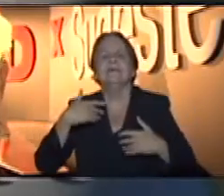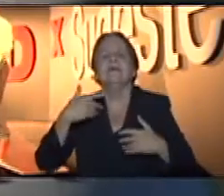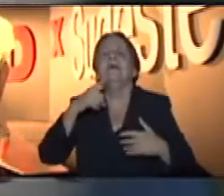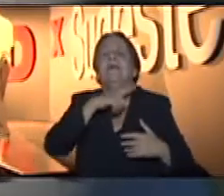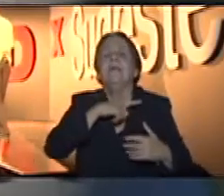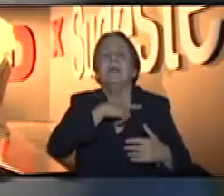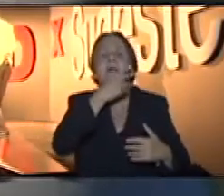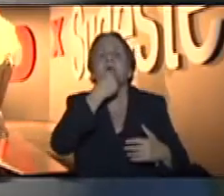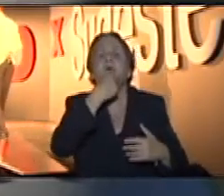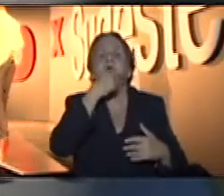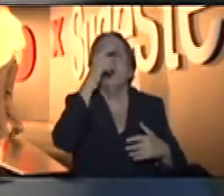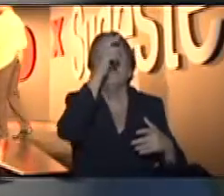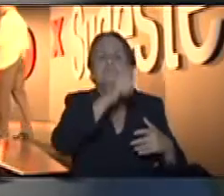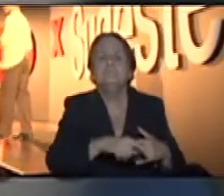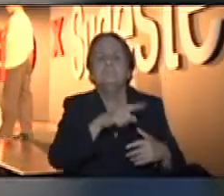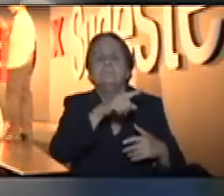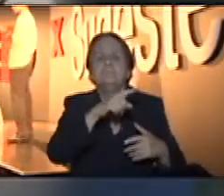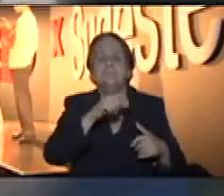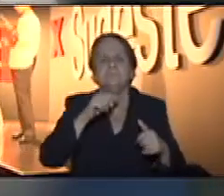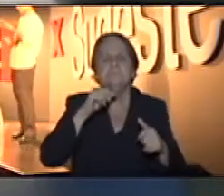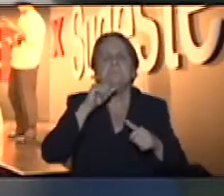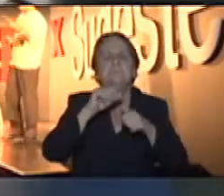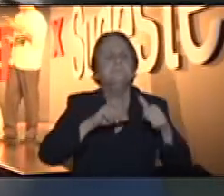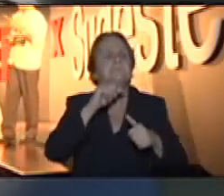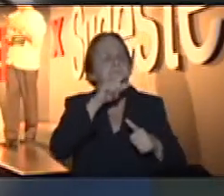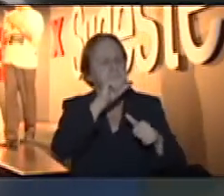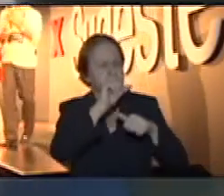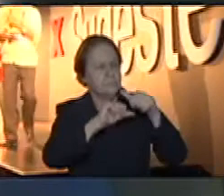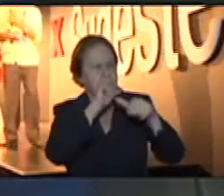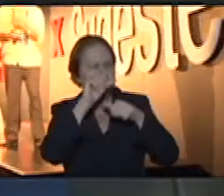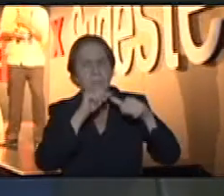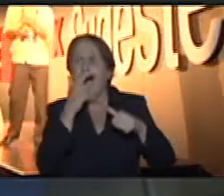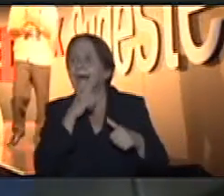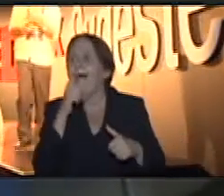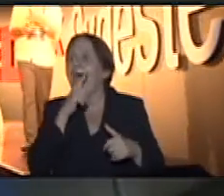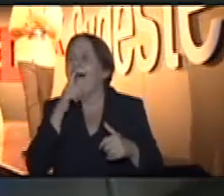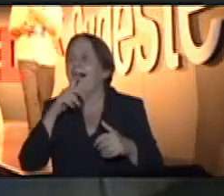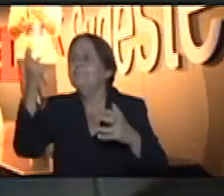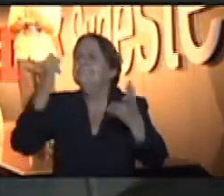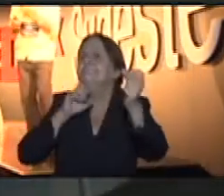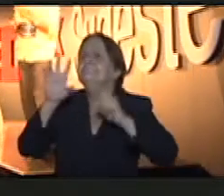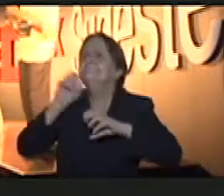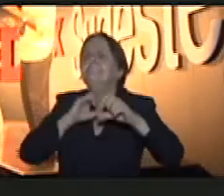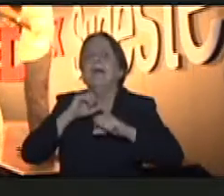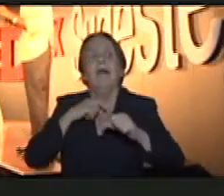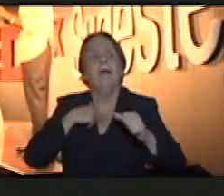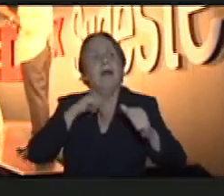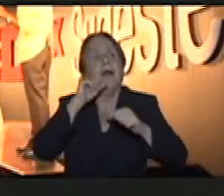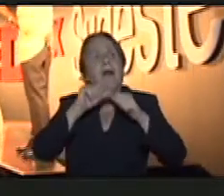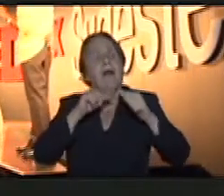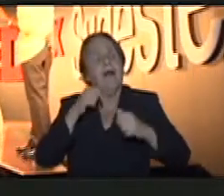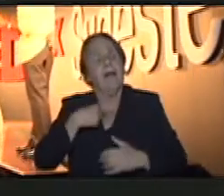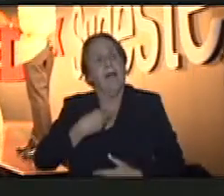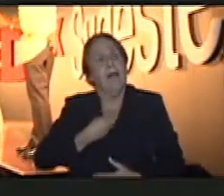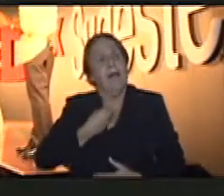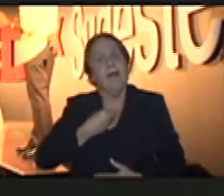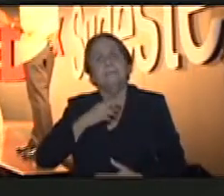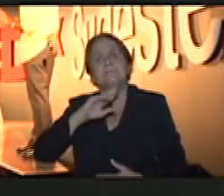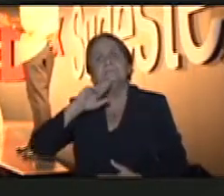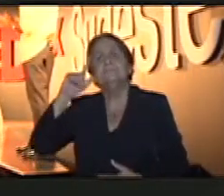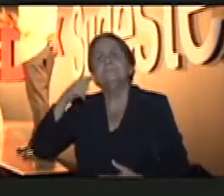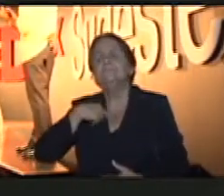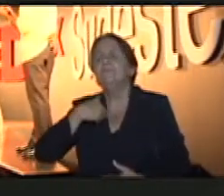homens que têm esse acesso quando eles saem saem diferentes Eles saem sonhando e você sabe o que que acontece quando você sonha